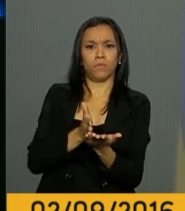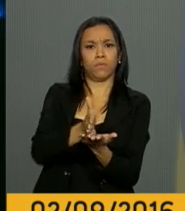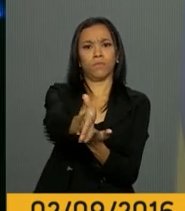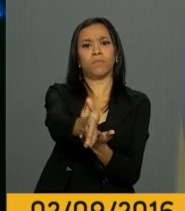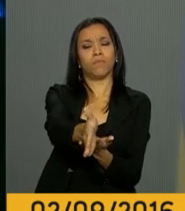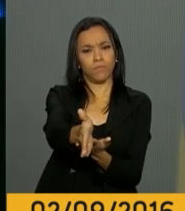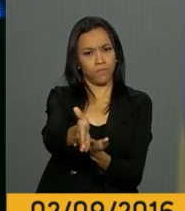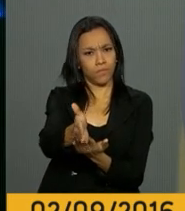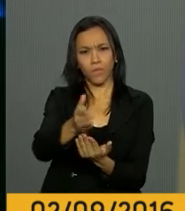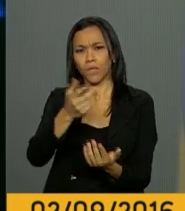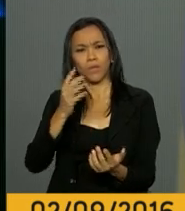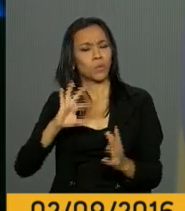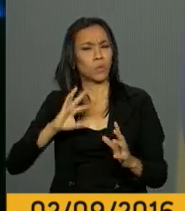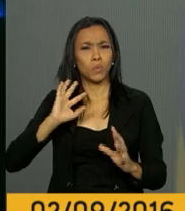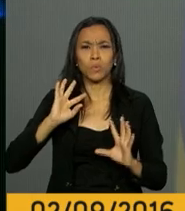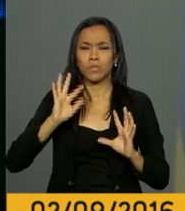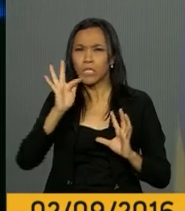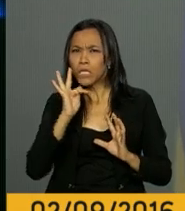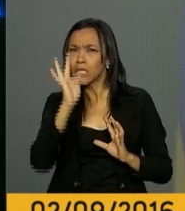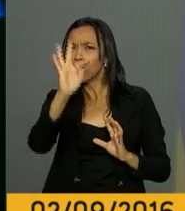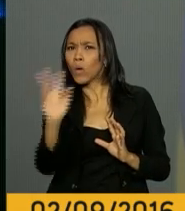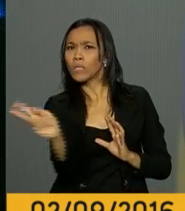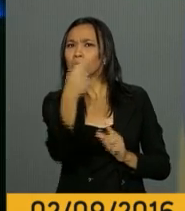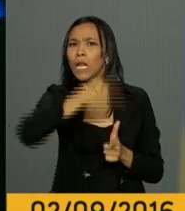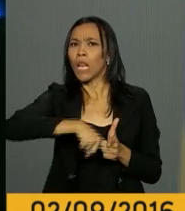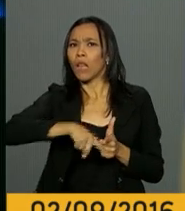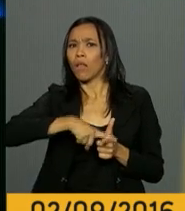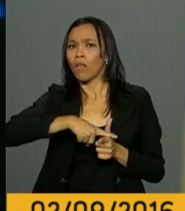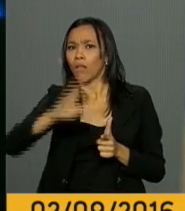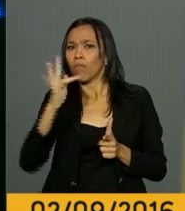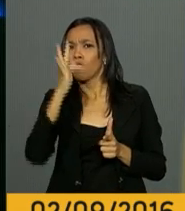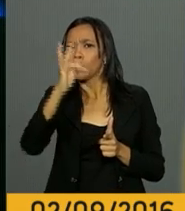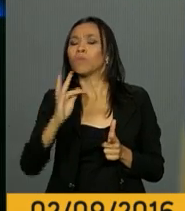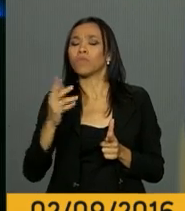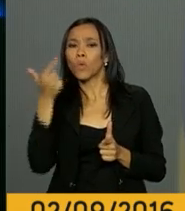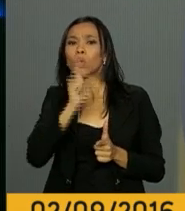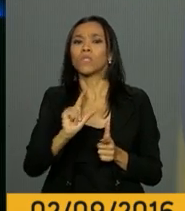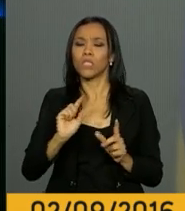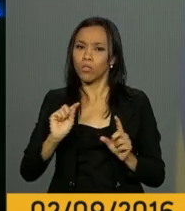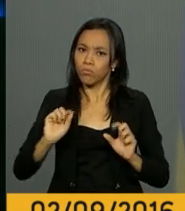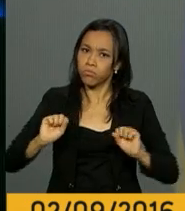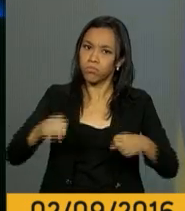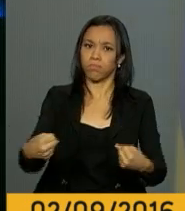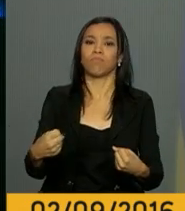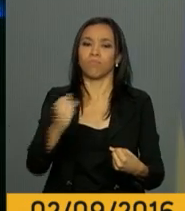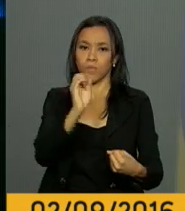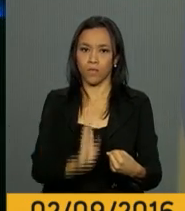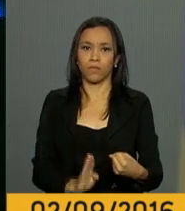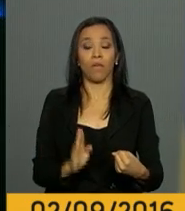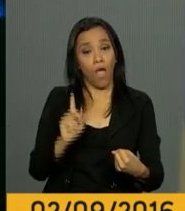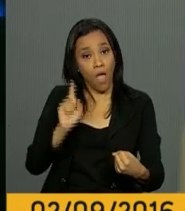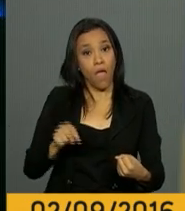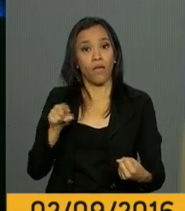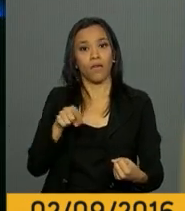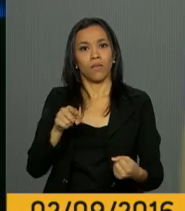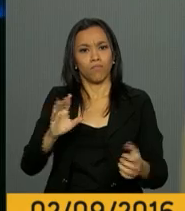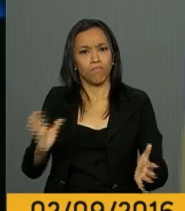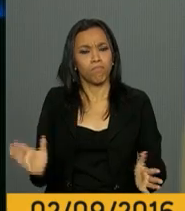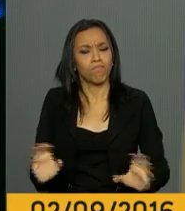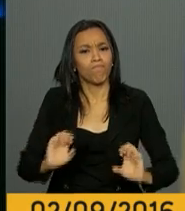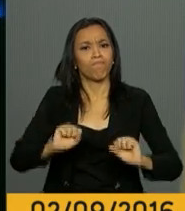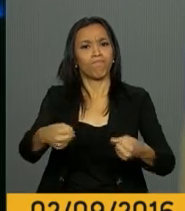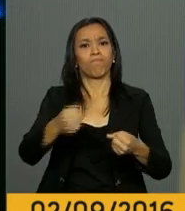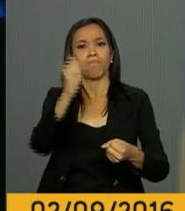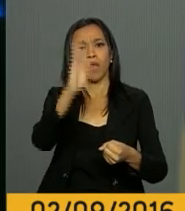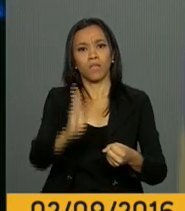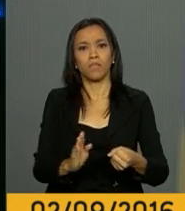esboçava no horizonte. Portanto, foi isso que começamos a fazer, reerguer o Brasil